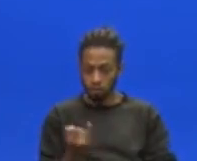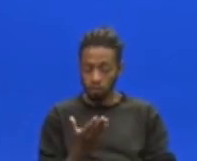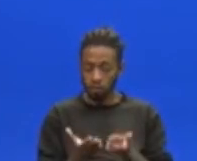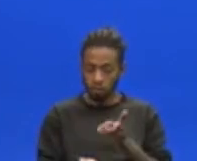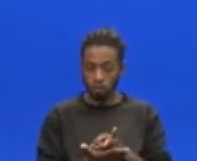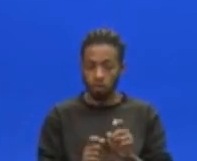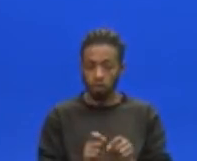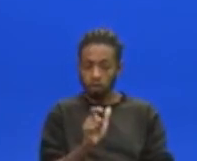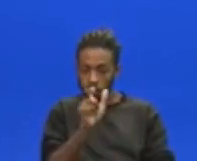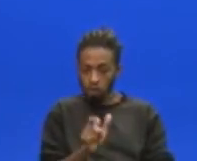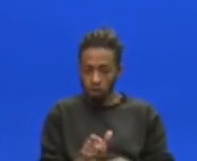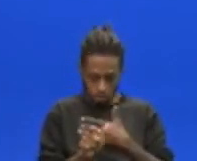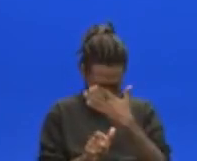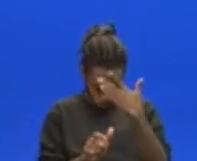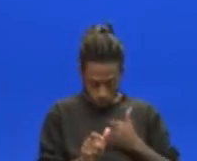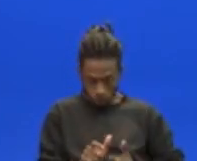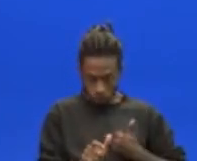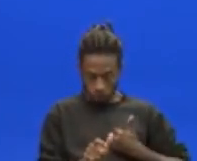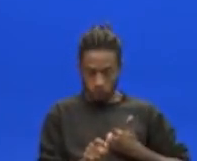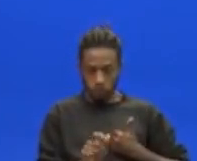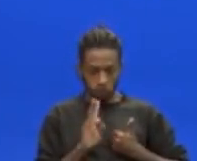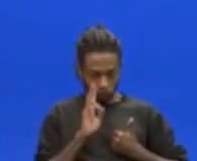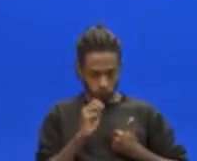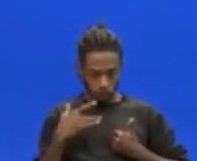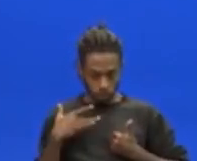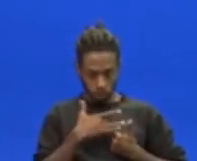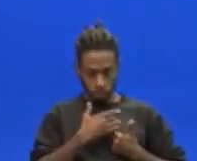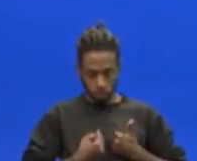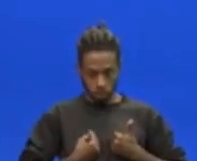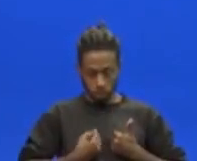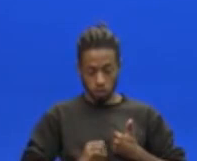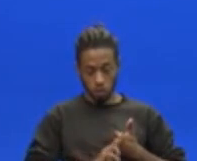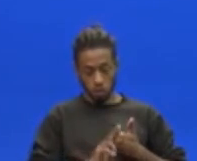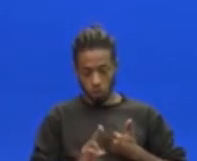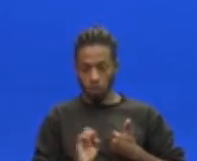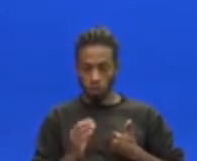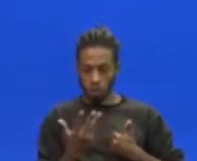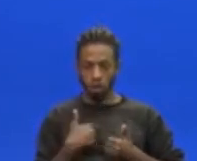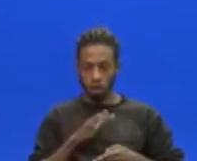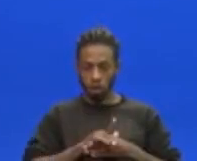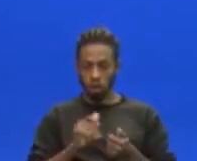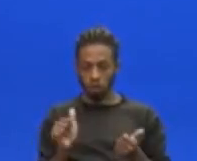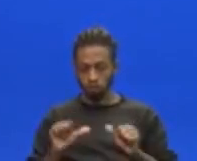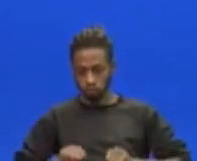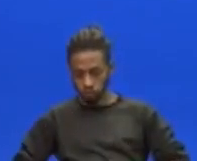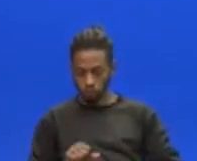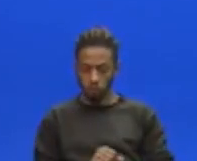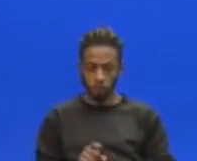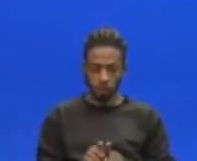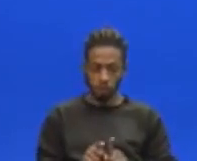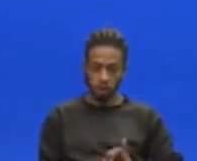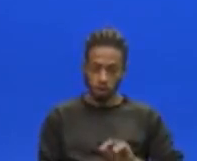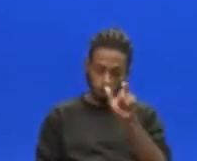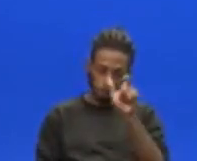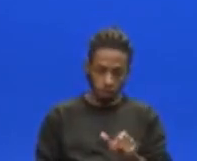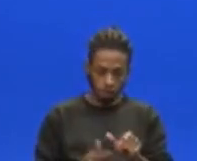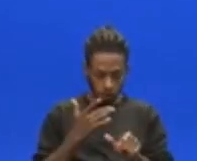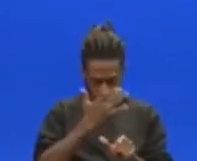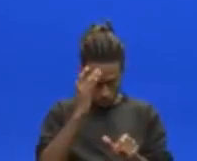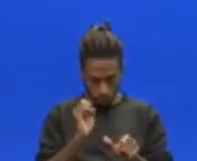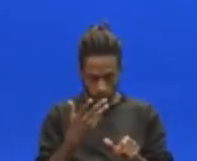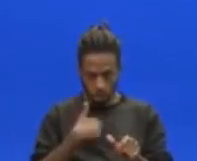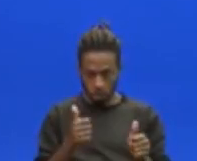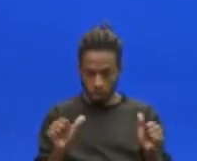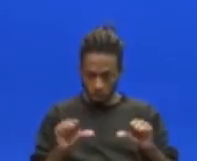o indivíduo ou se mantenha saudável ou evolua para uma situação de doença. Caso o indivíduo evolua para uma situação de